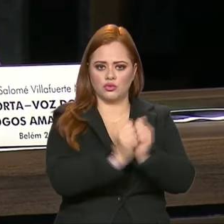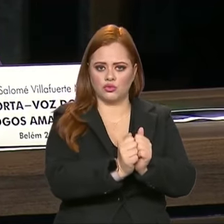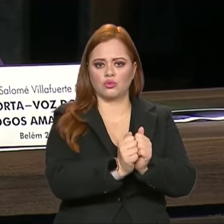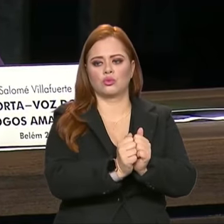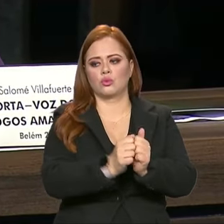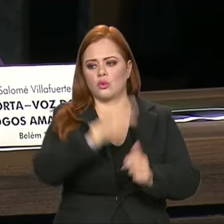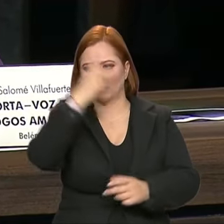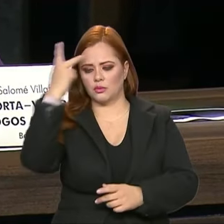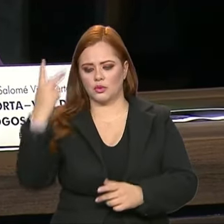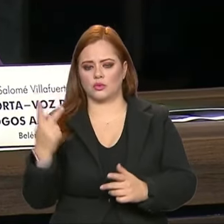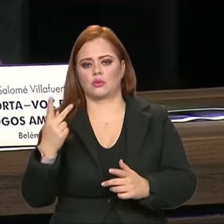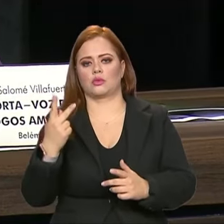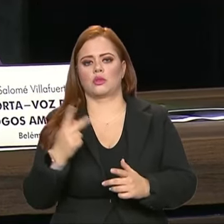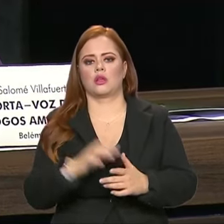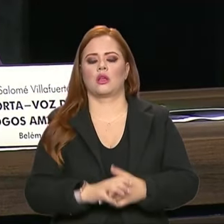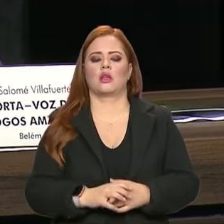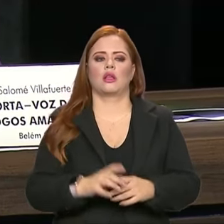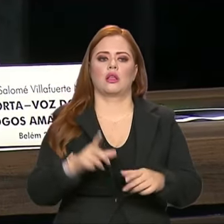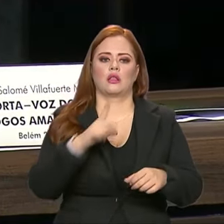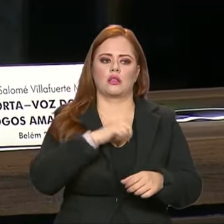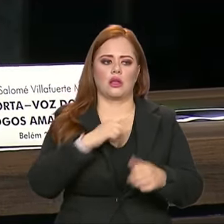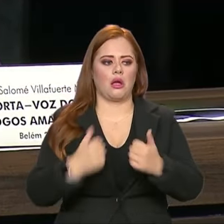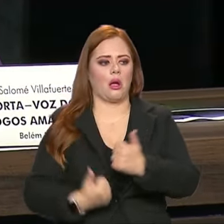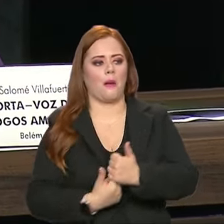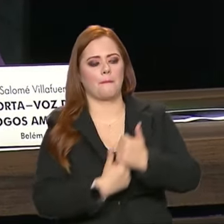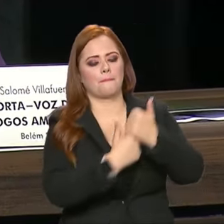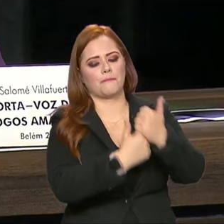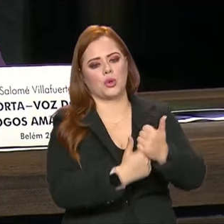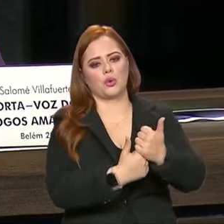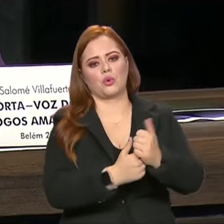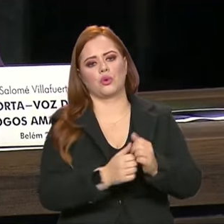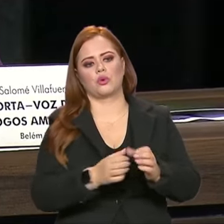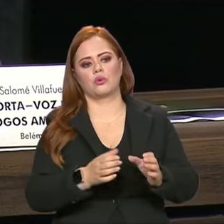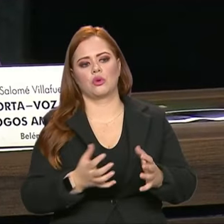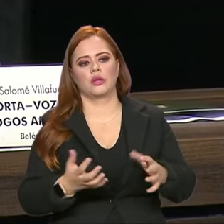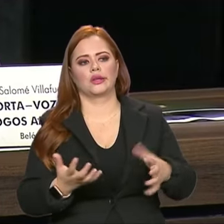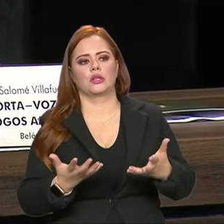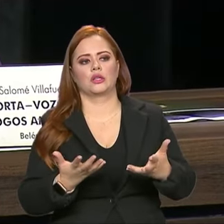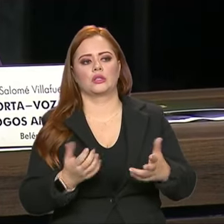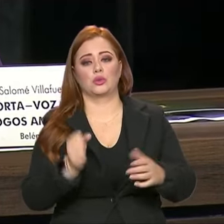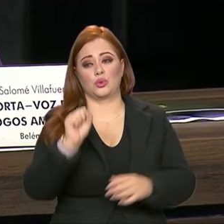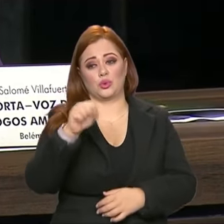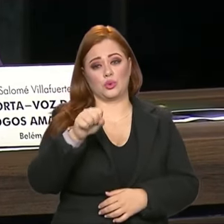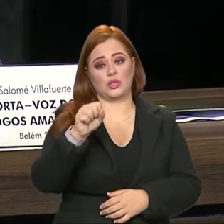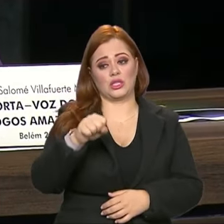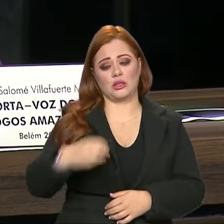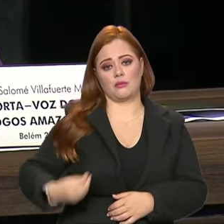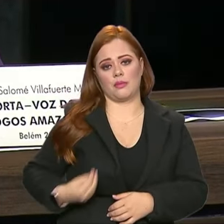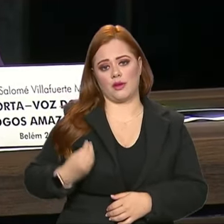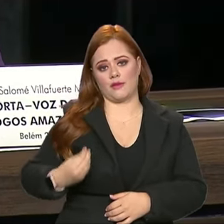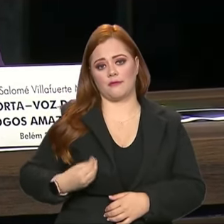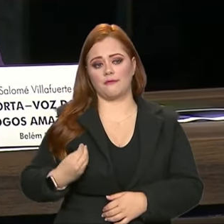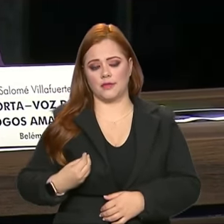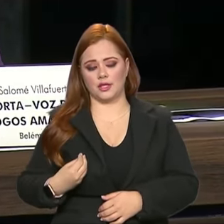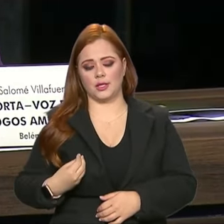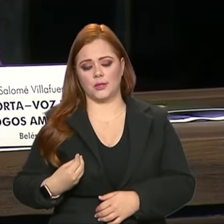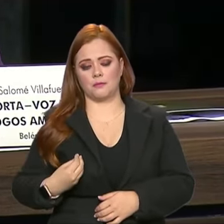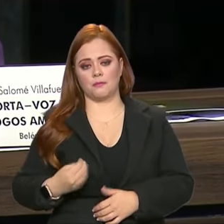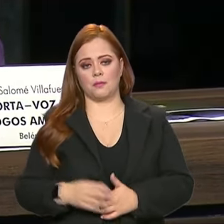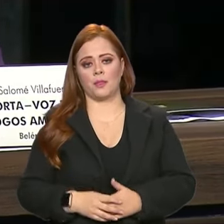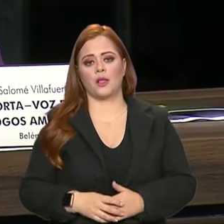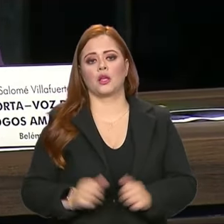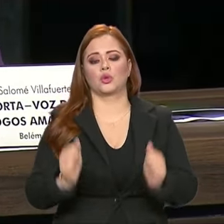povos amazônicos, apoio à campanha popular pelo Sim à Vida e Sim ao Yasuni no dia 20 de agosto